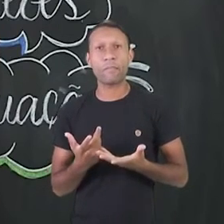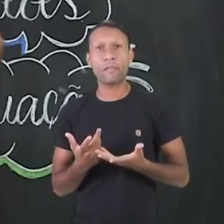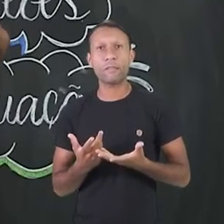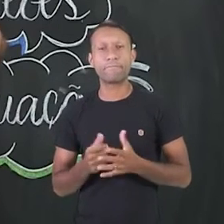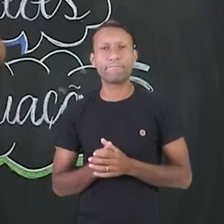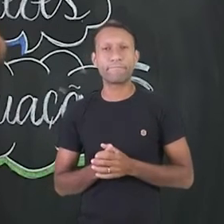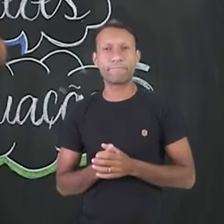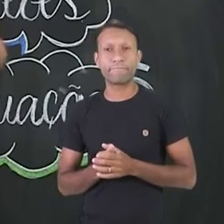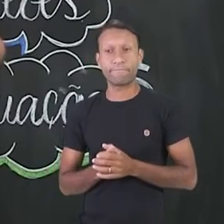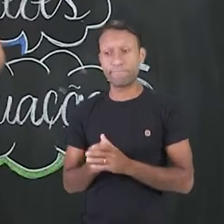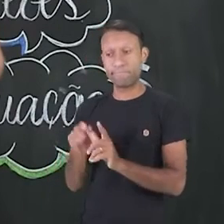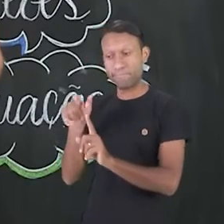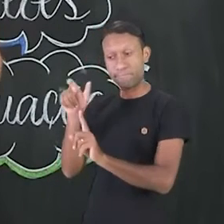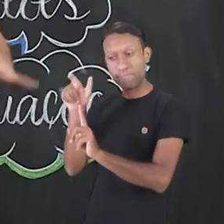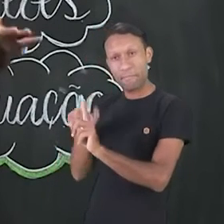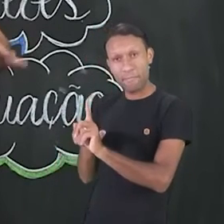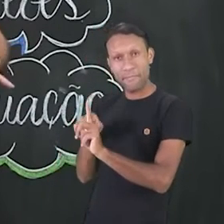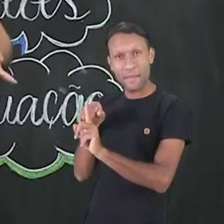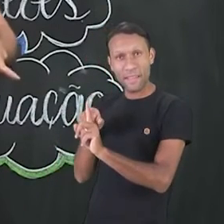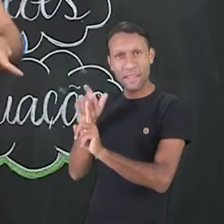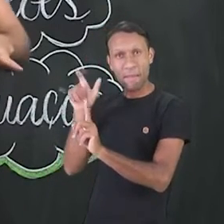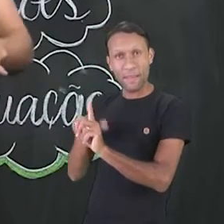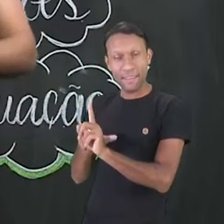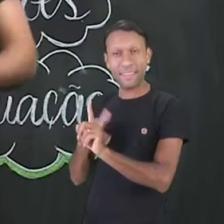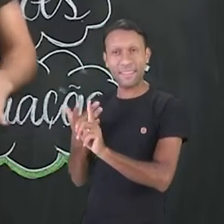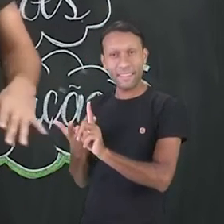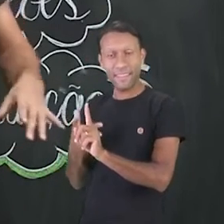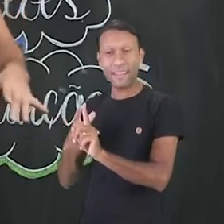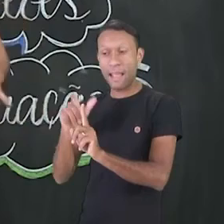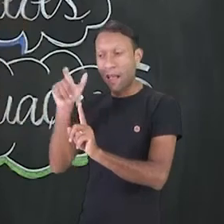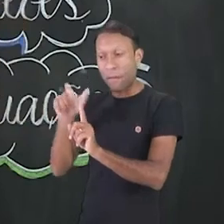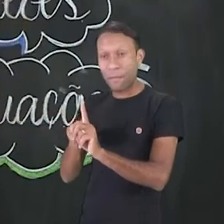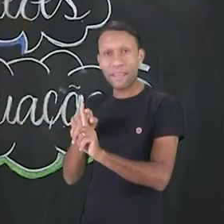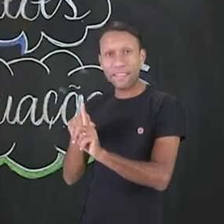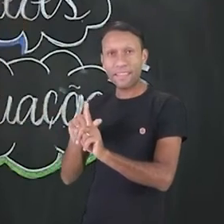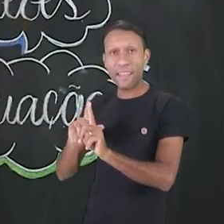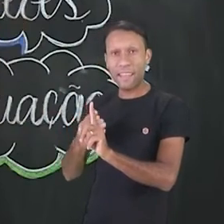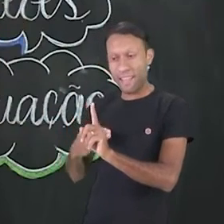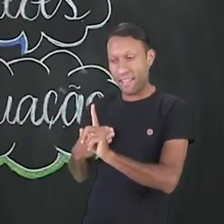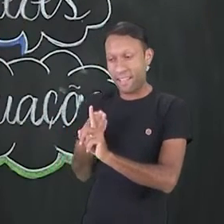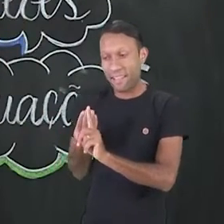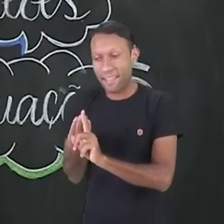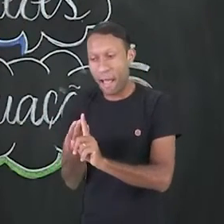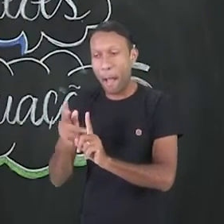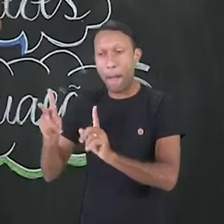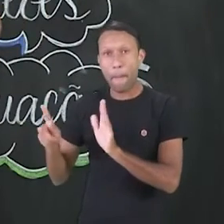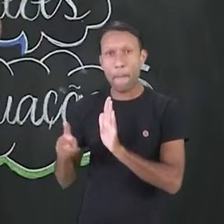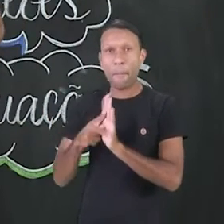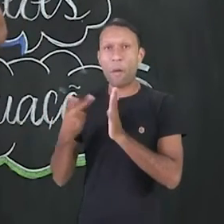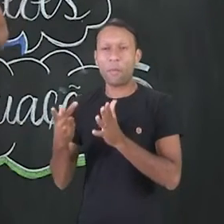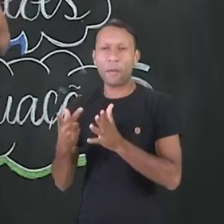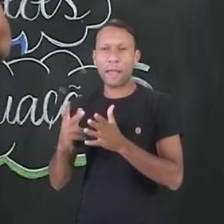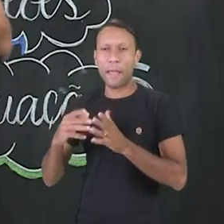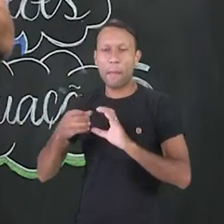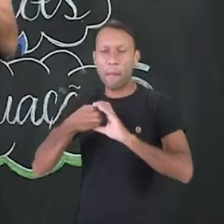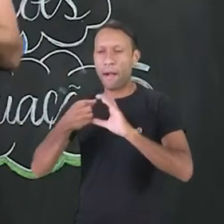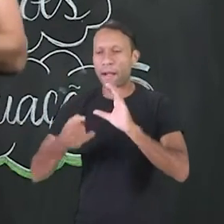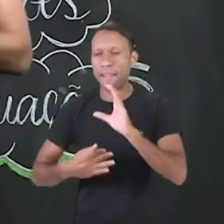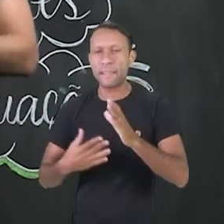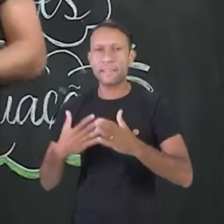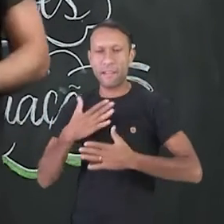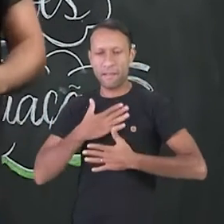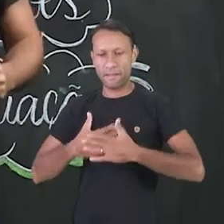que são os personagens. No caso das histórias em quadrinhos, os personagens ganham identificação própria por meio de uma